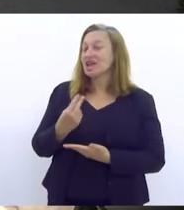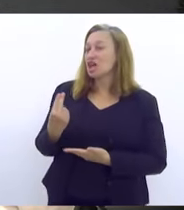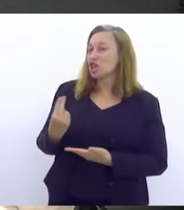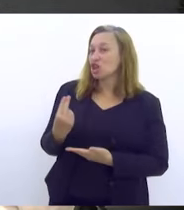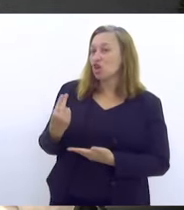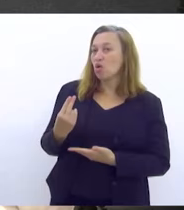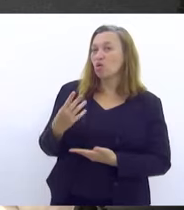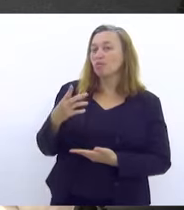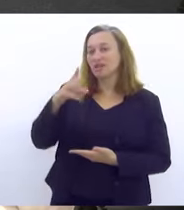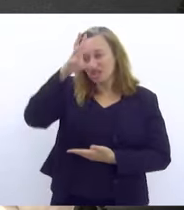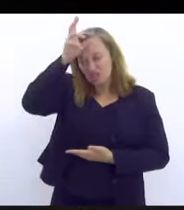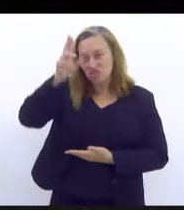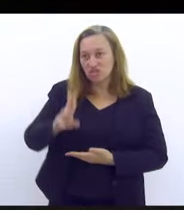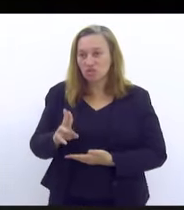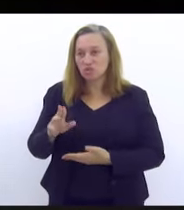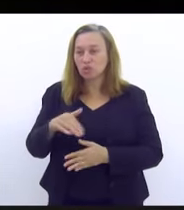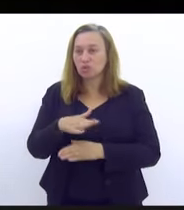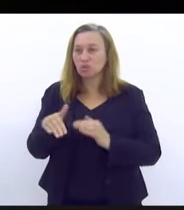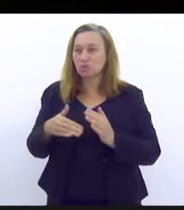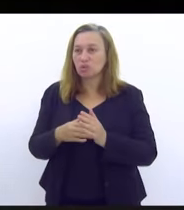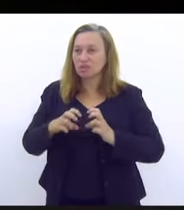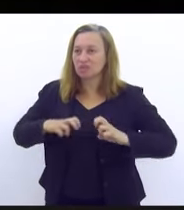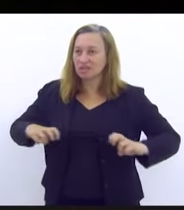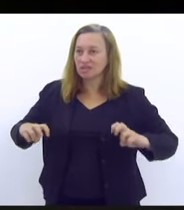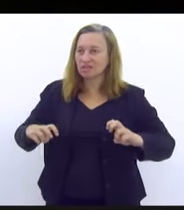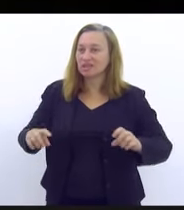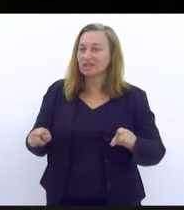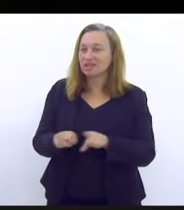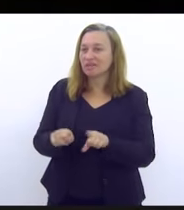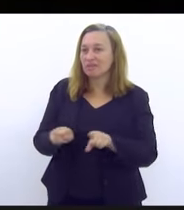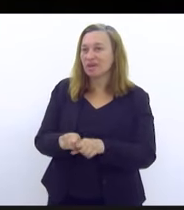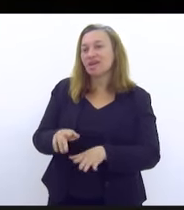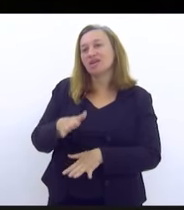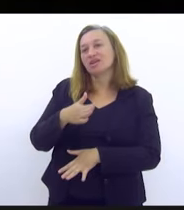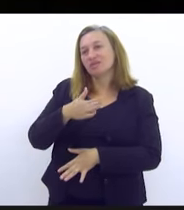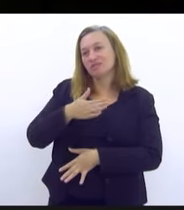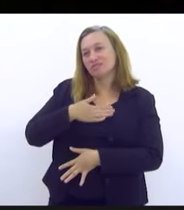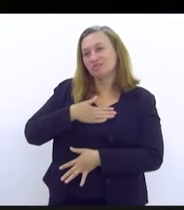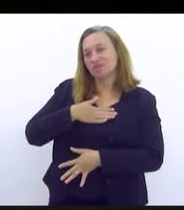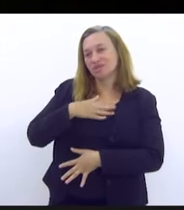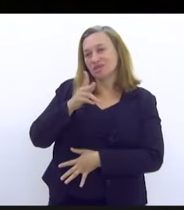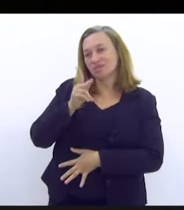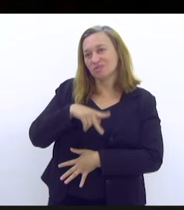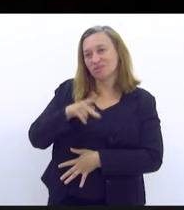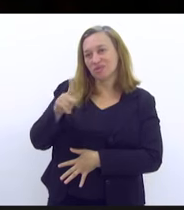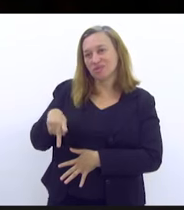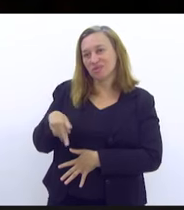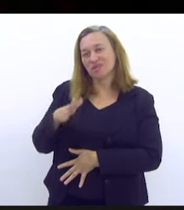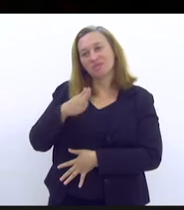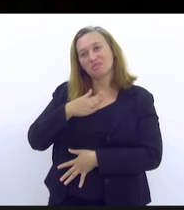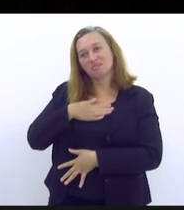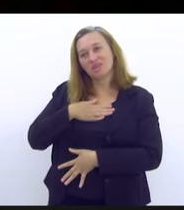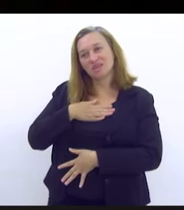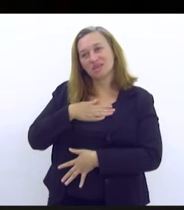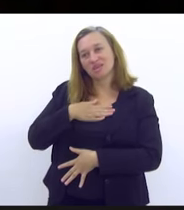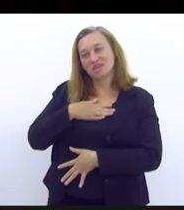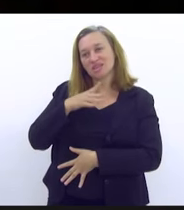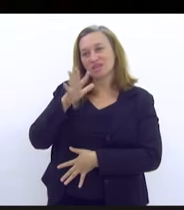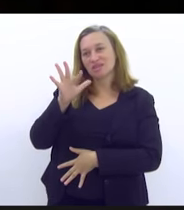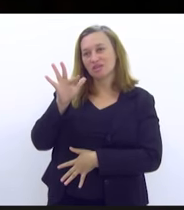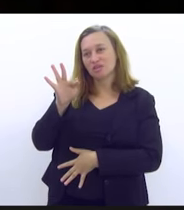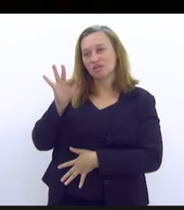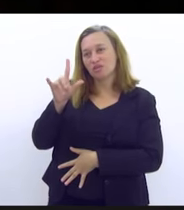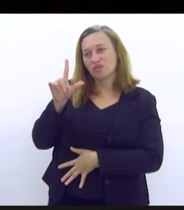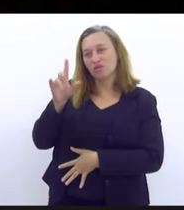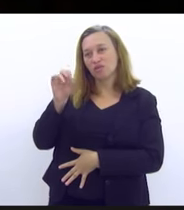eu cumprimento toda a mesa e as minhas florzinhas, né? Eu chamo elas minhas florzinhas, que